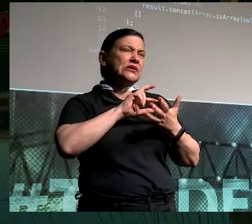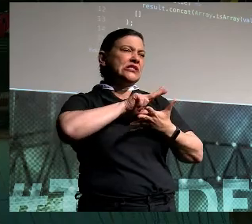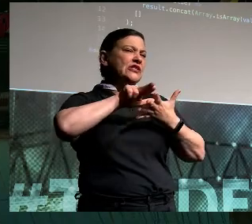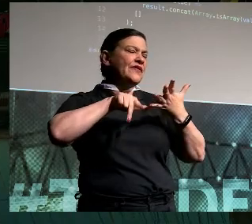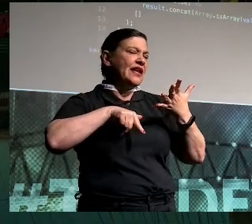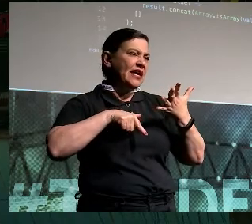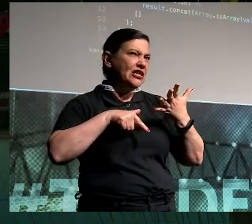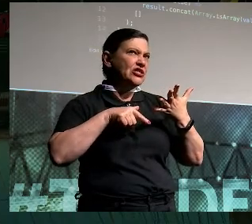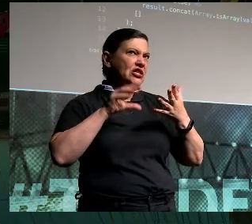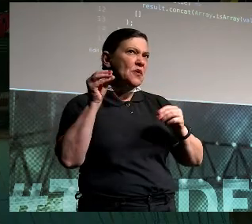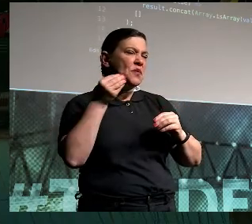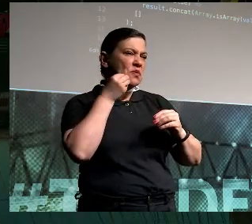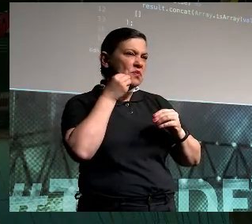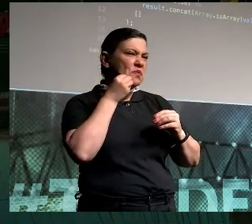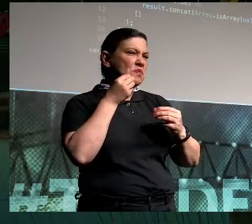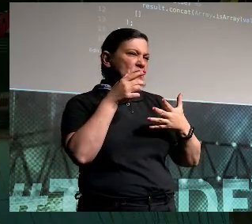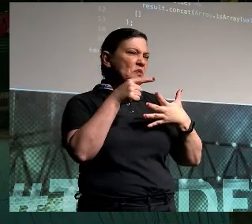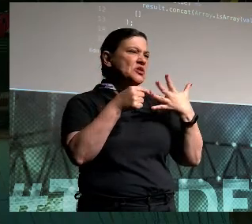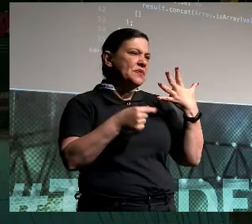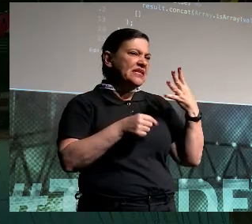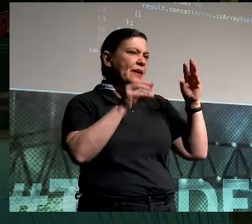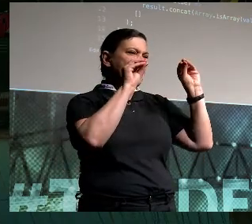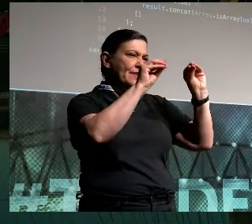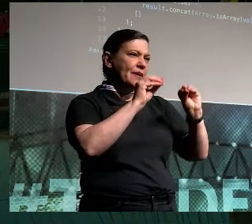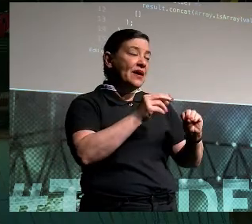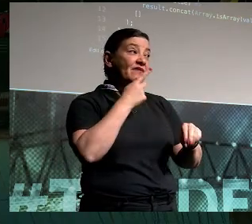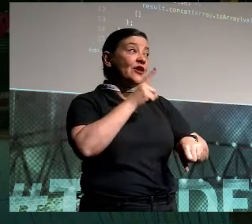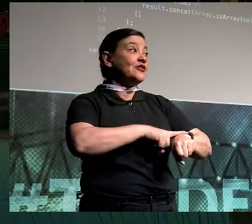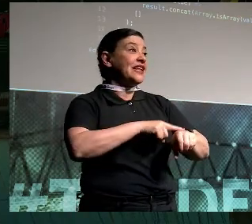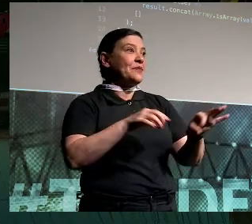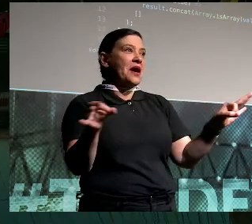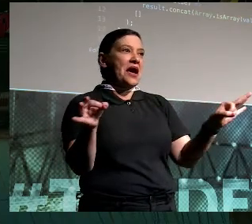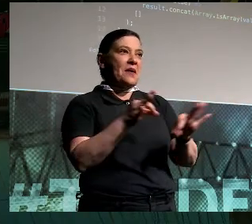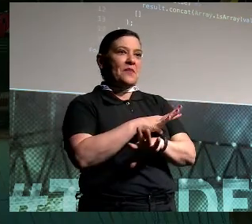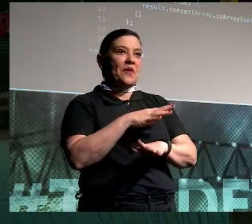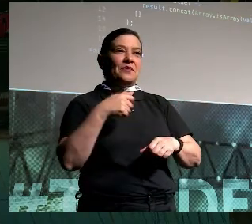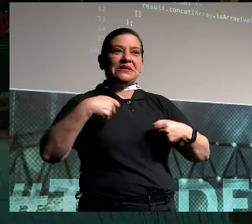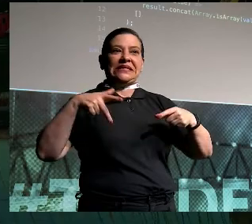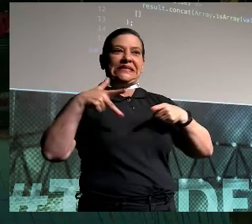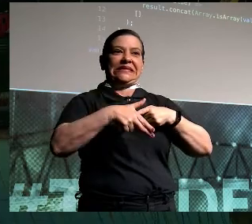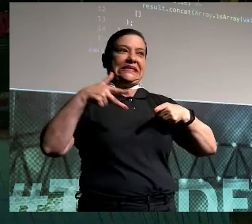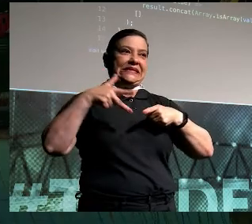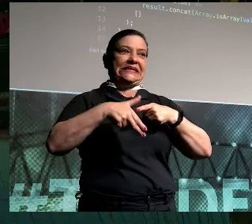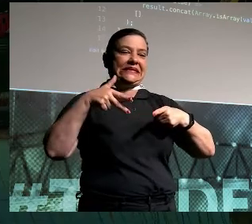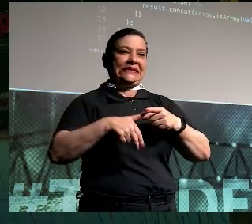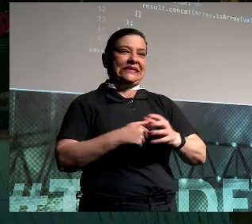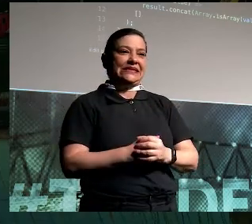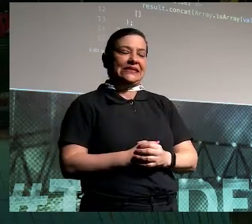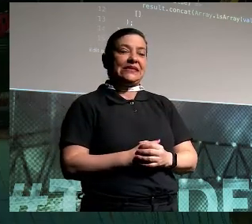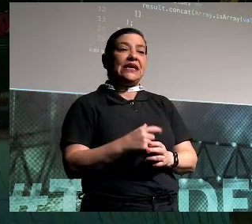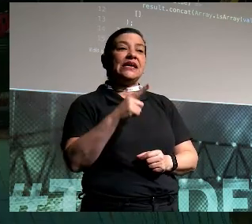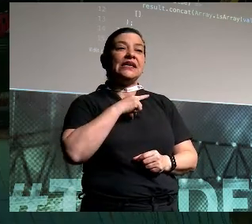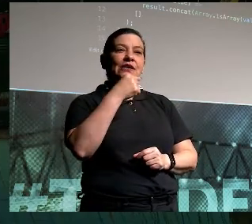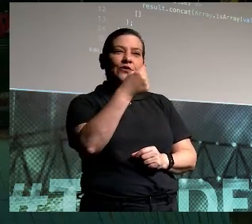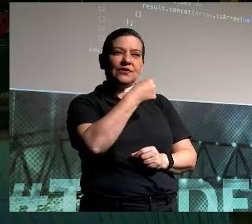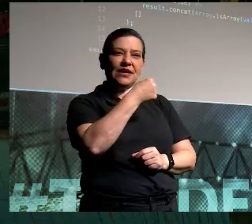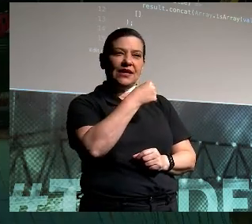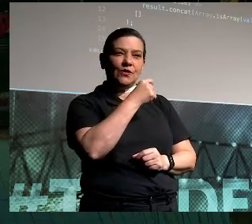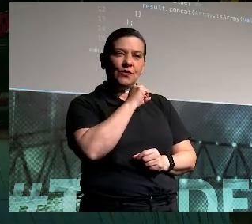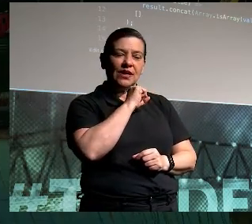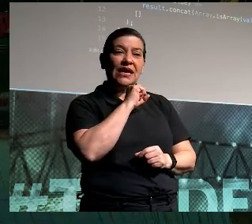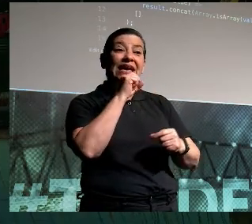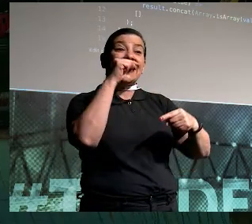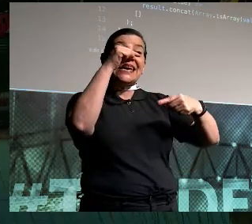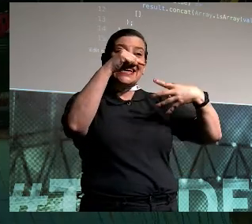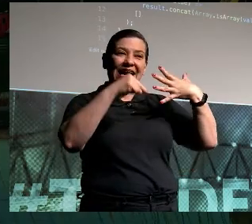para ele aqui, e eu tenho aqui, ó, estão falando que o tempo acabou, tá, galera? Eu vou tentar cortar aqui muito rápido. E eu tenho esse asconche aqui, ó, e para cada